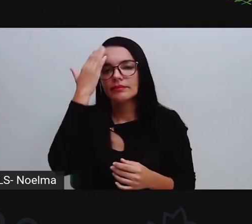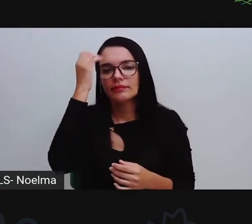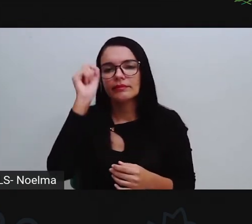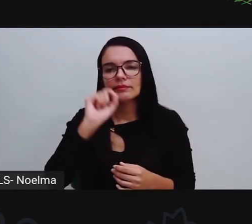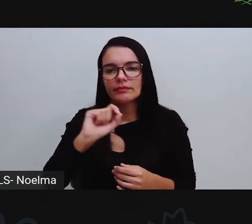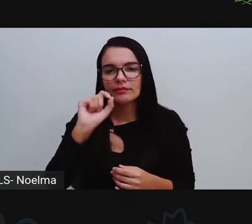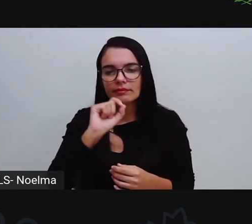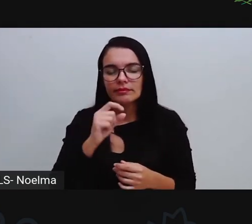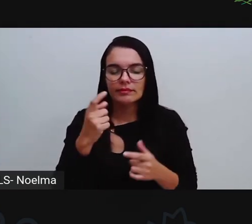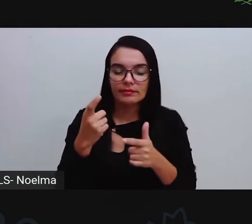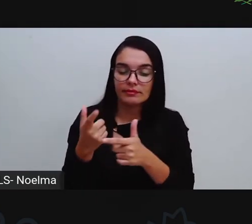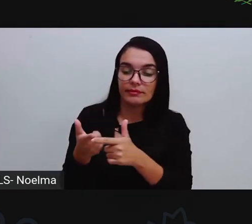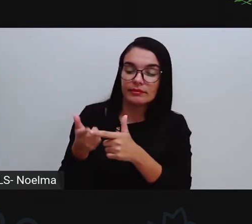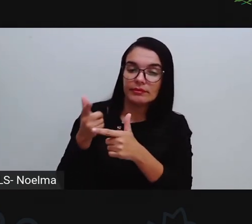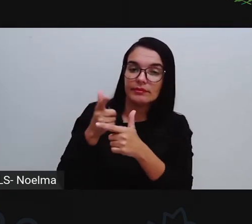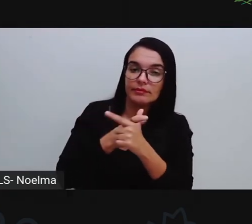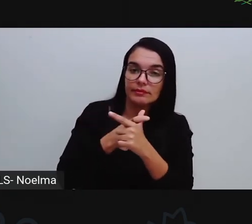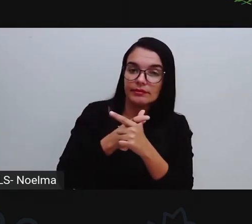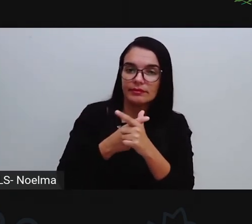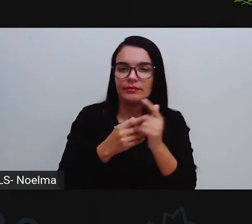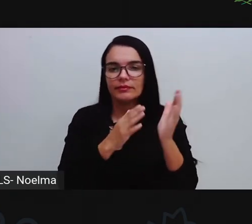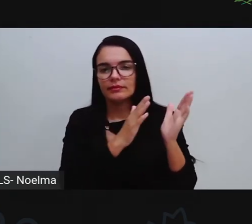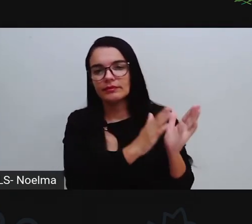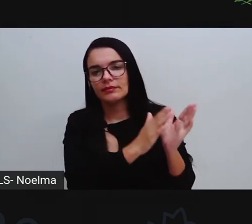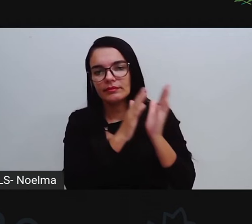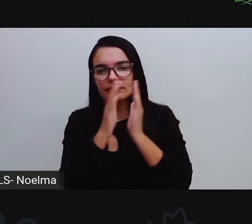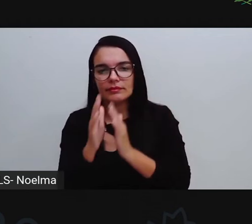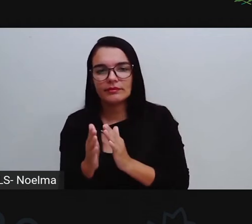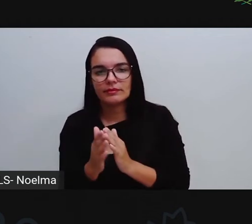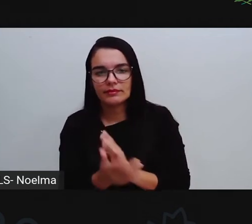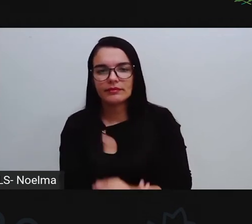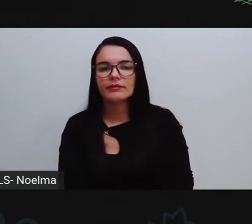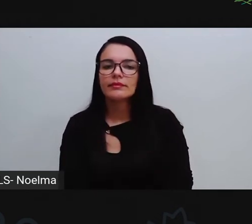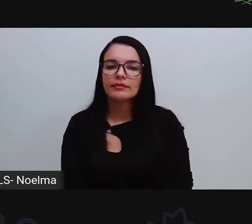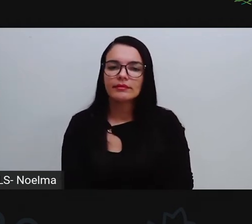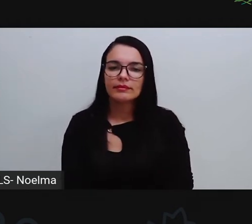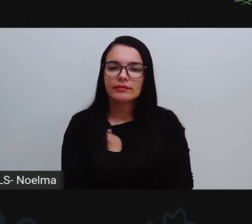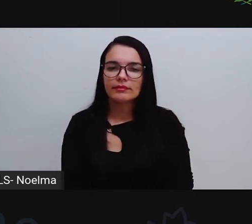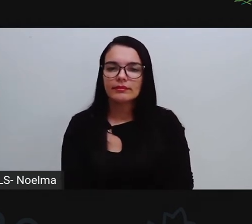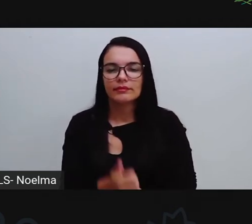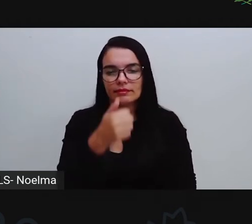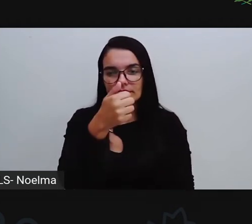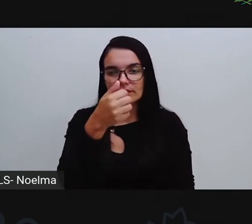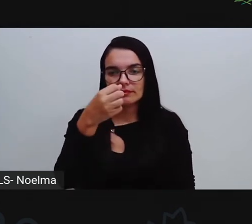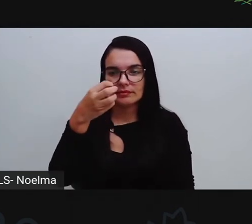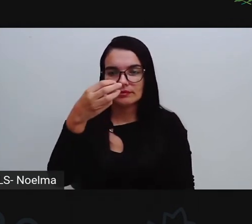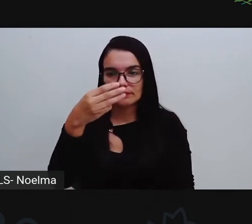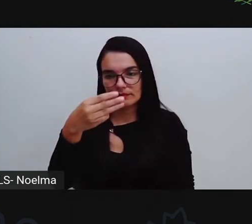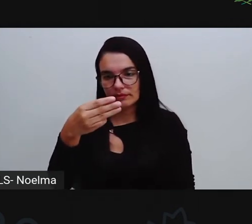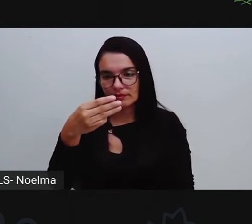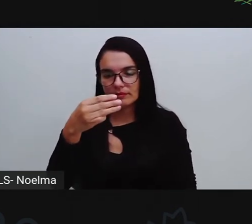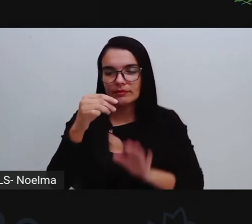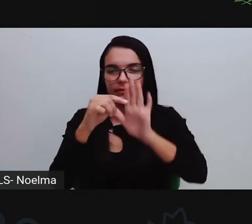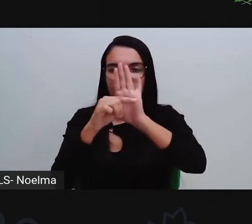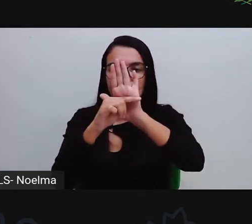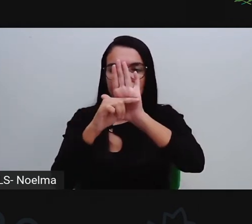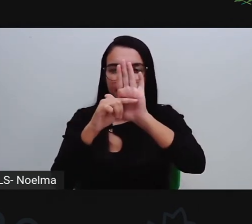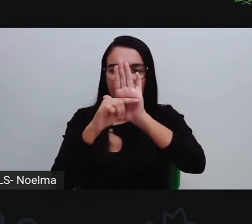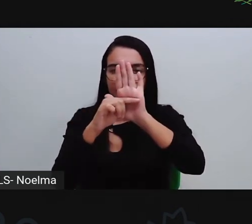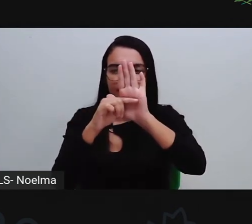pegar um emprestado, né? Aí, aqui nós teremos 13, que na verdade é